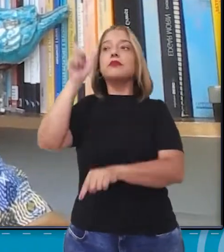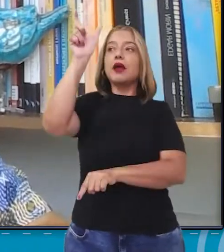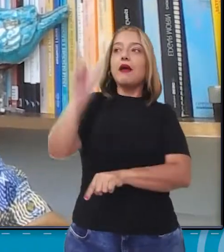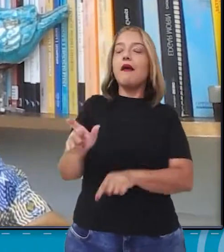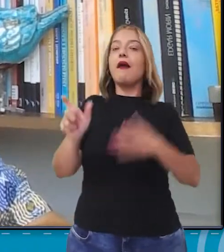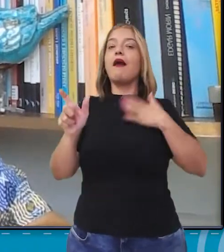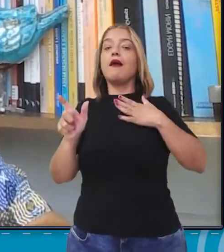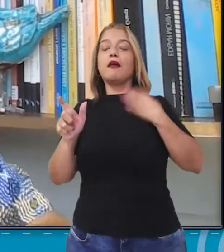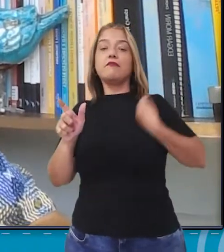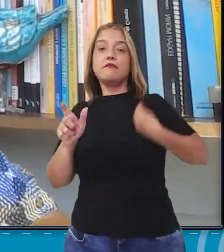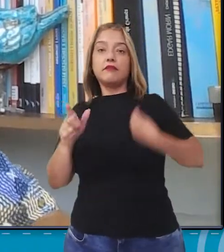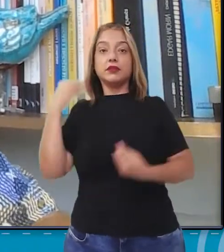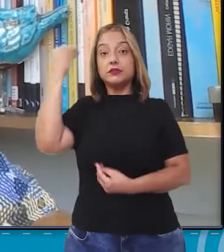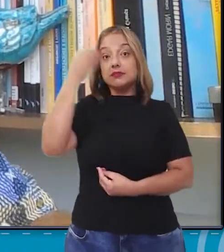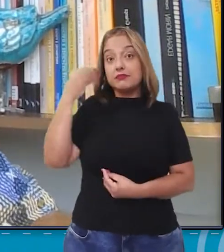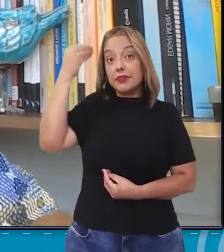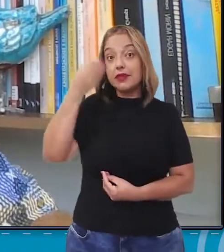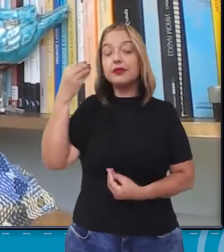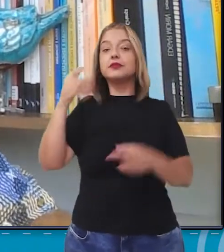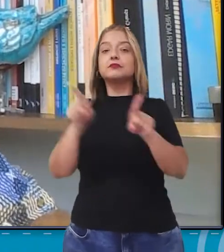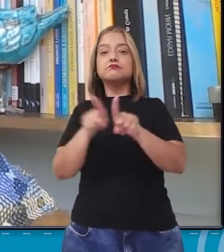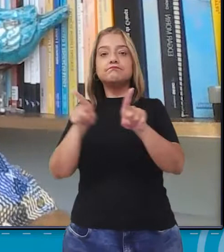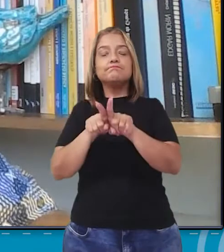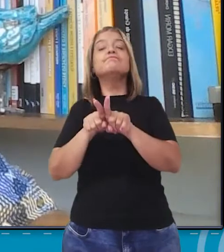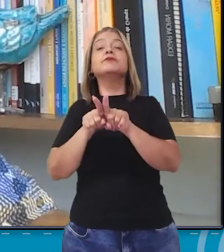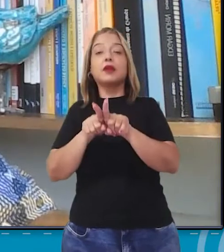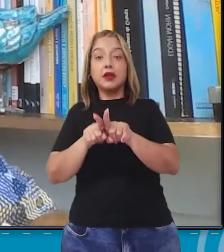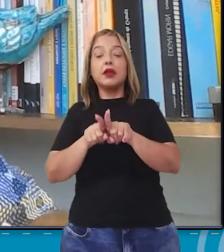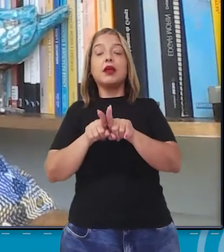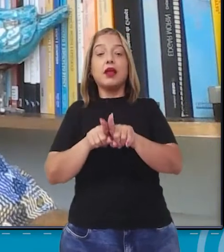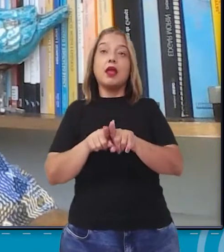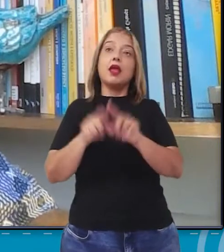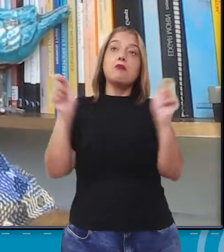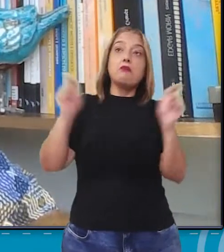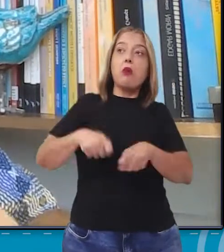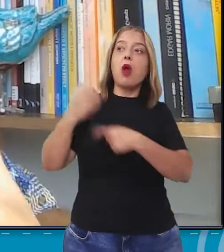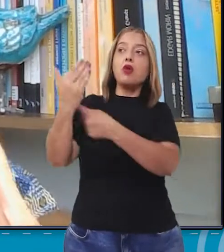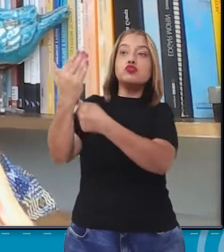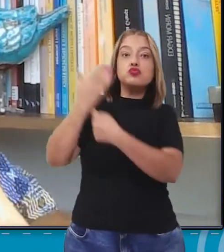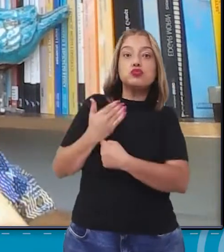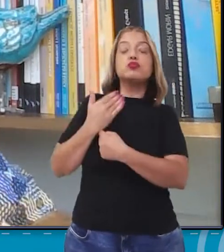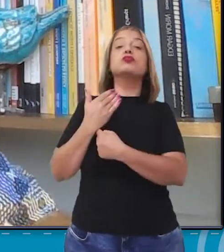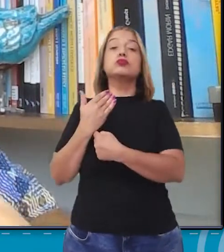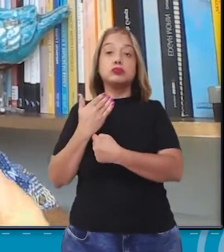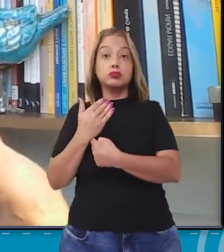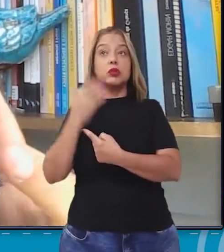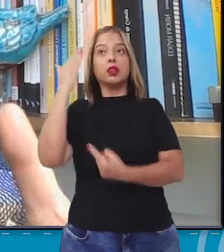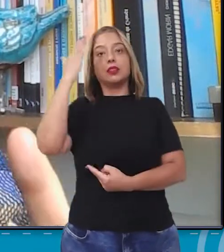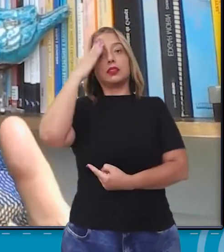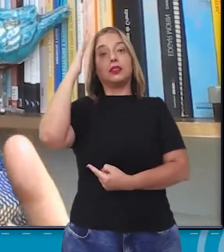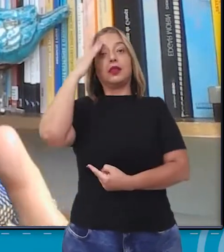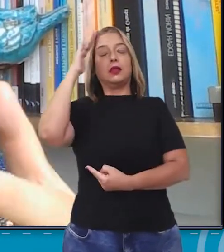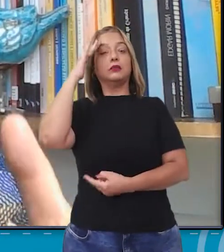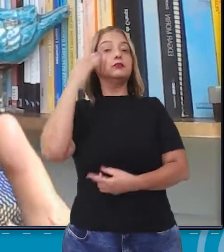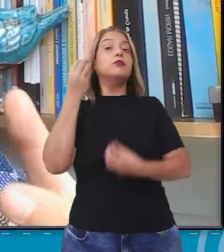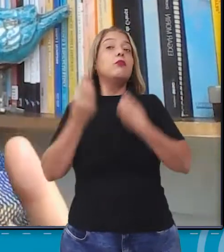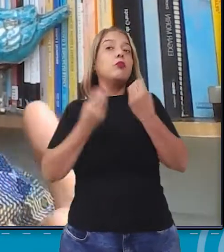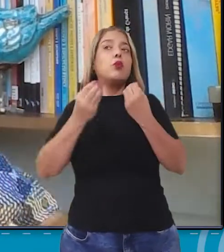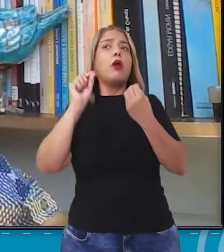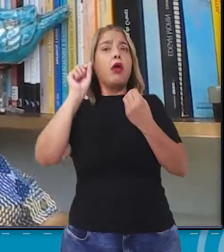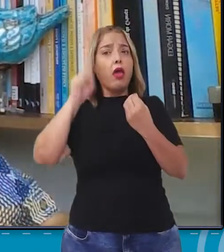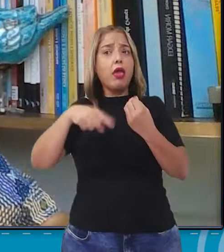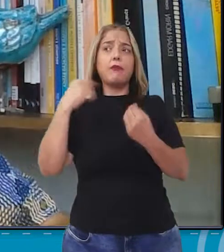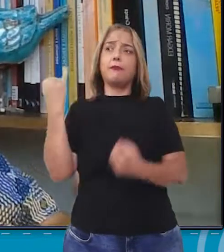suas experiências, é que ele pode ter ali isso como algo que pode corroborar com o entendimento de por que é